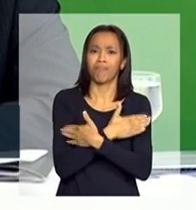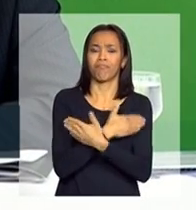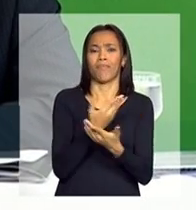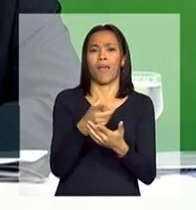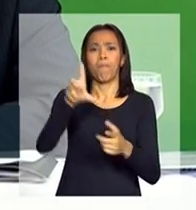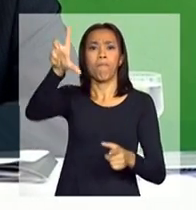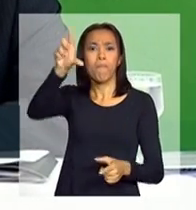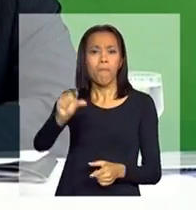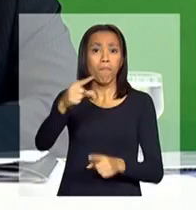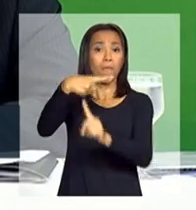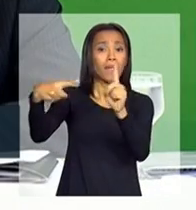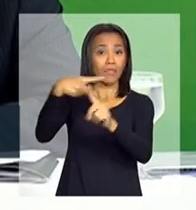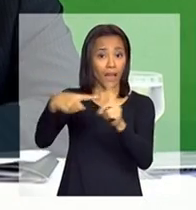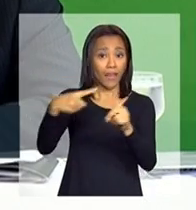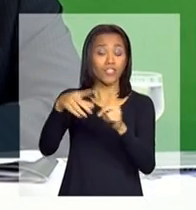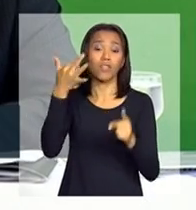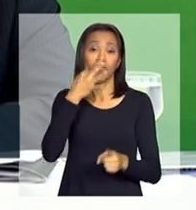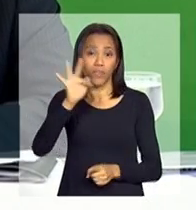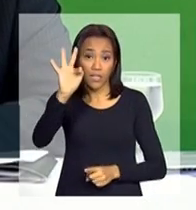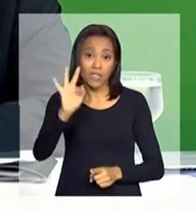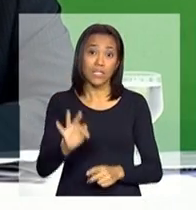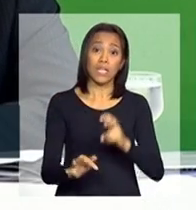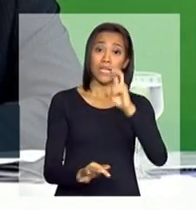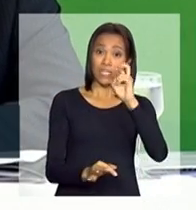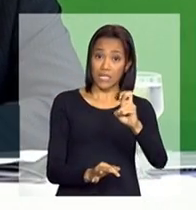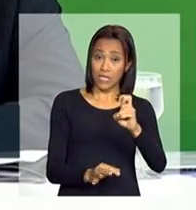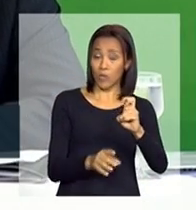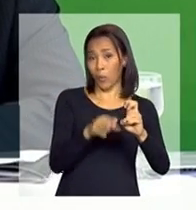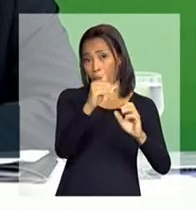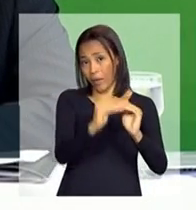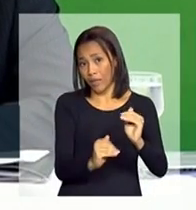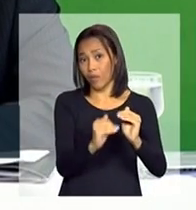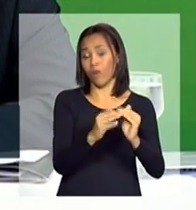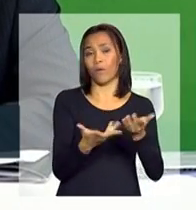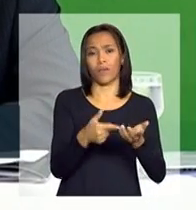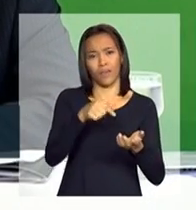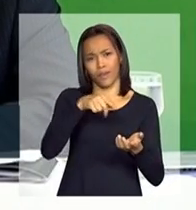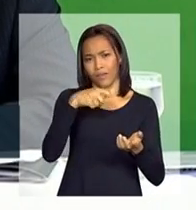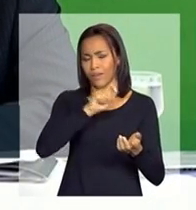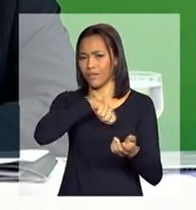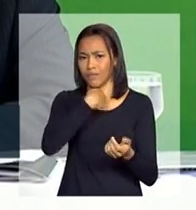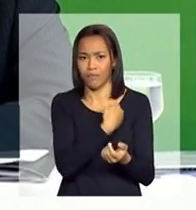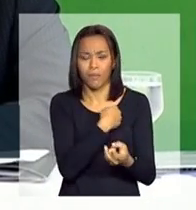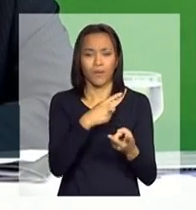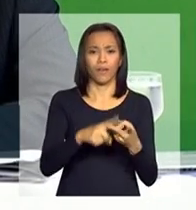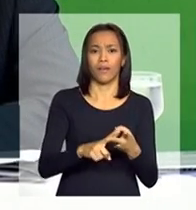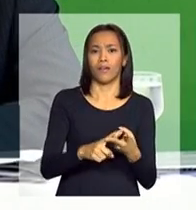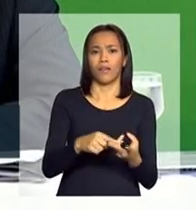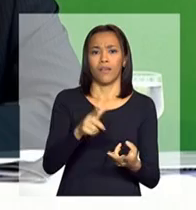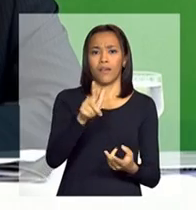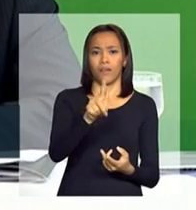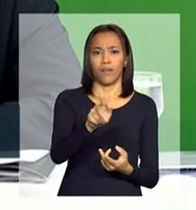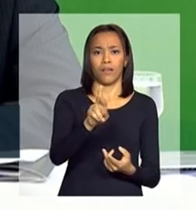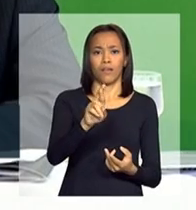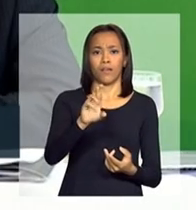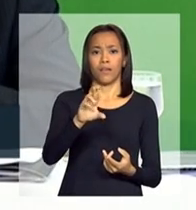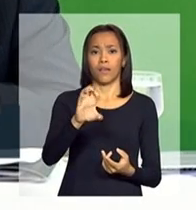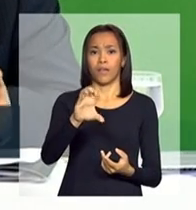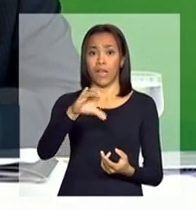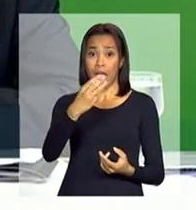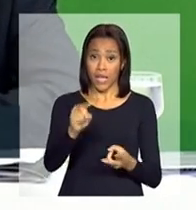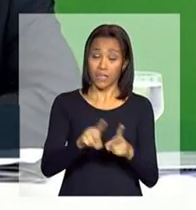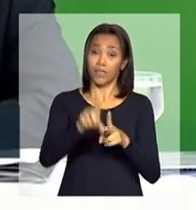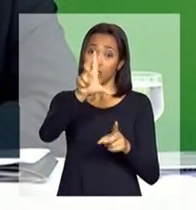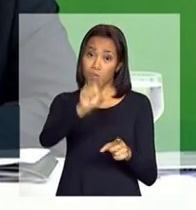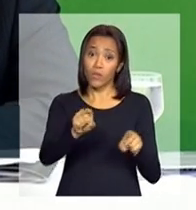França é cinco vezes menor que Portugal que Espanha que Grécia que boa parte da Europa é bem menor que é dos Estados